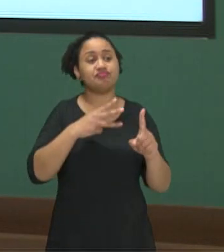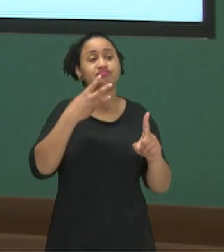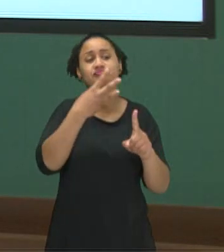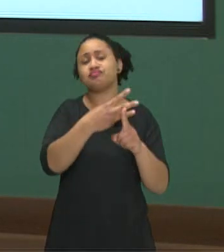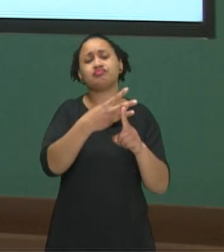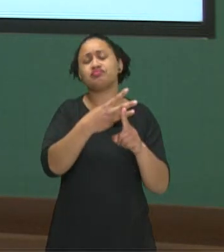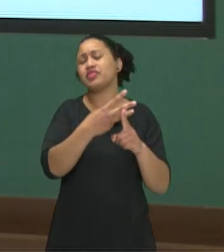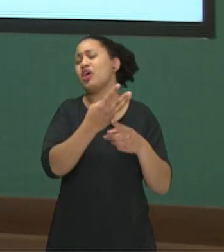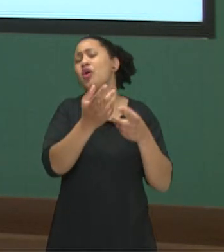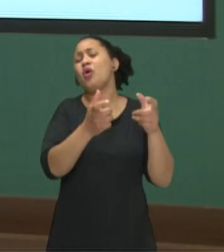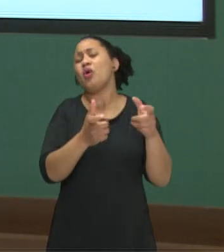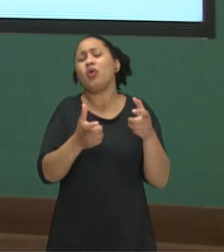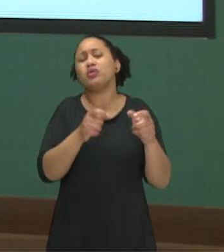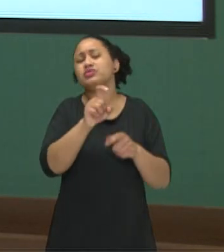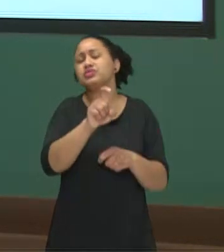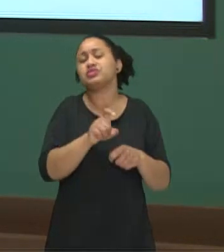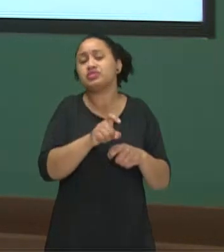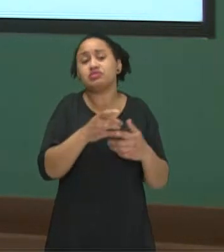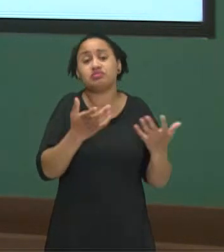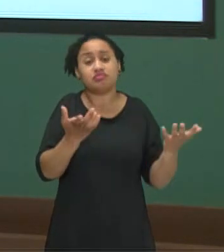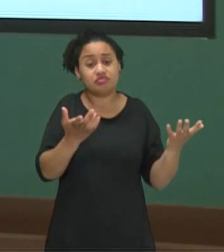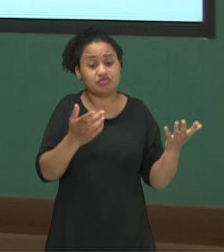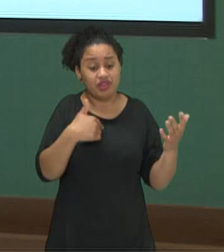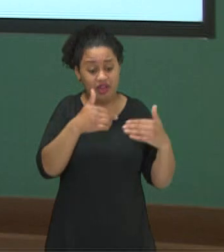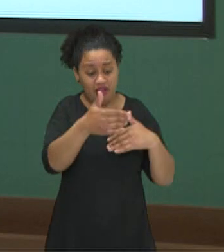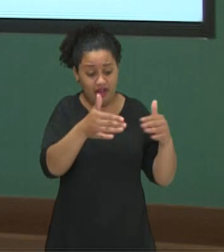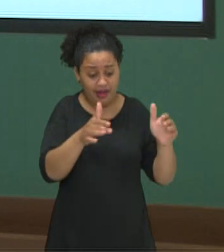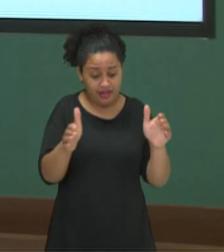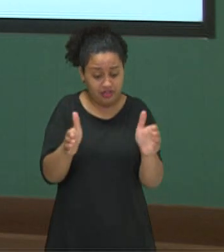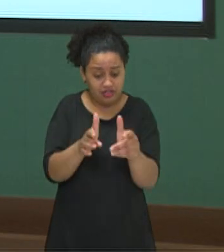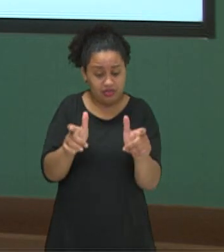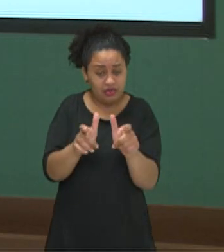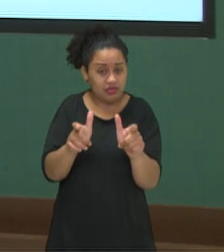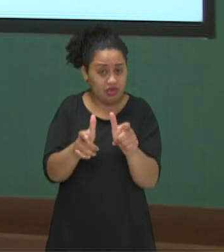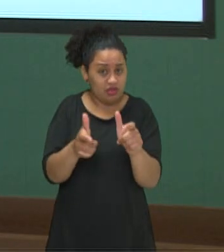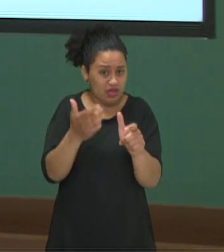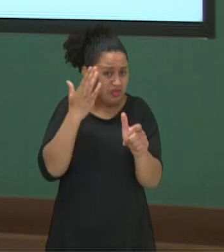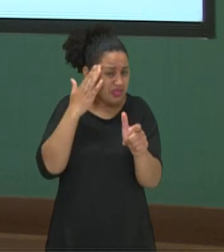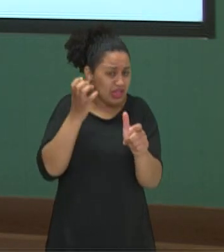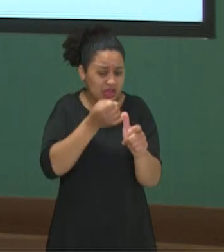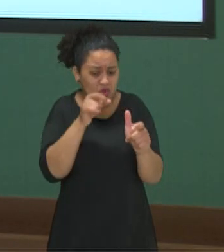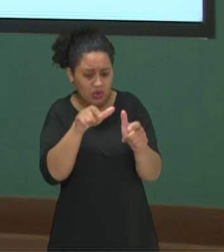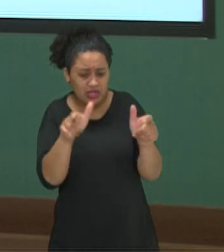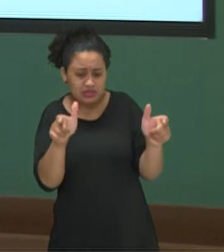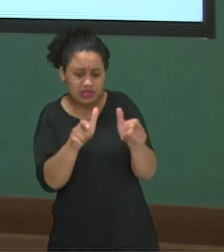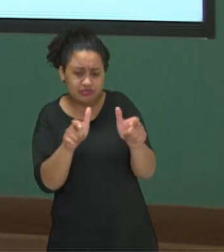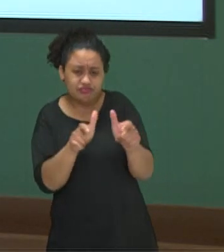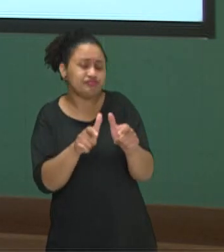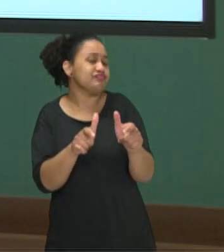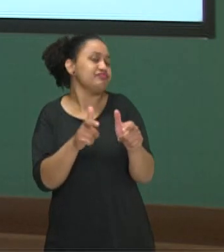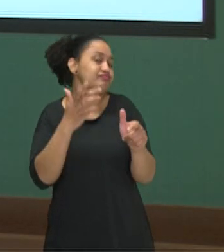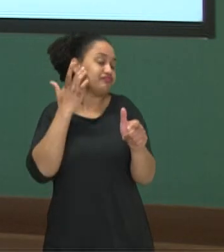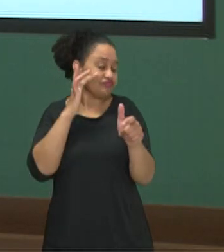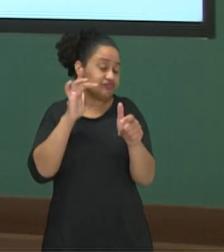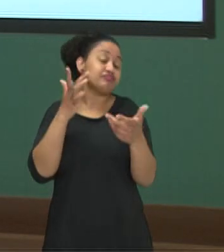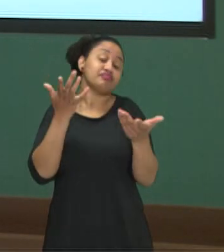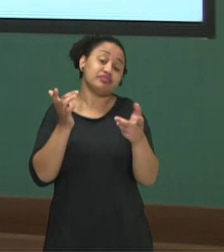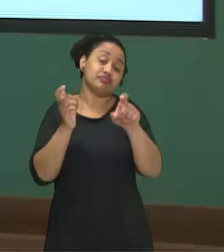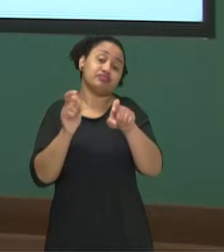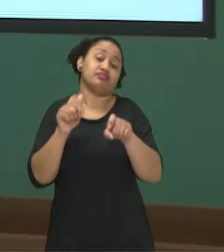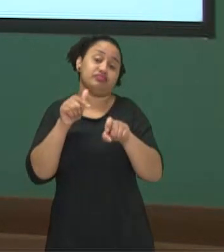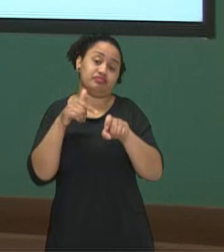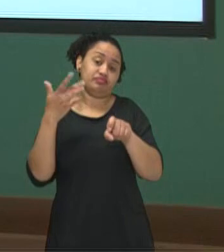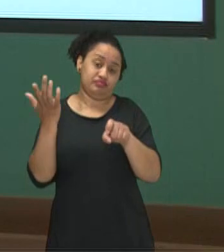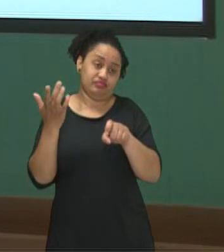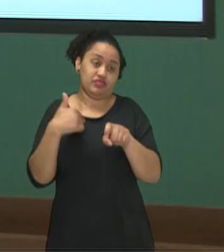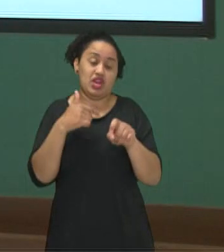da onde saiu esse x, professora? Não é da caixa menor? Eu sei quando pesa a caixa menor? Não sei. Então eu sei que ela vai ser